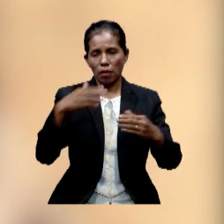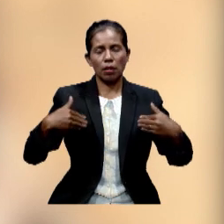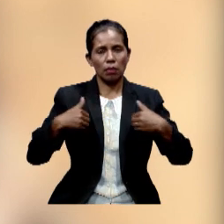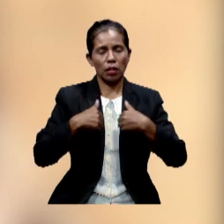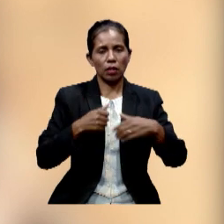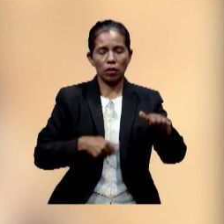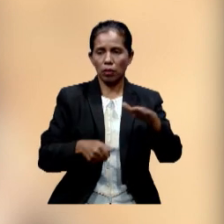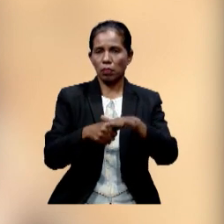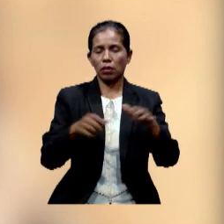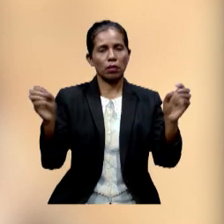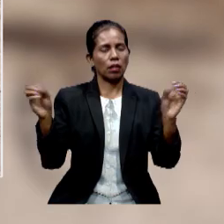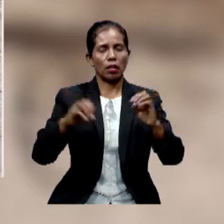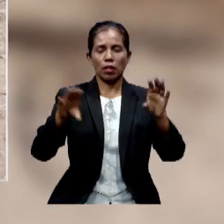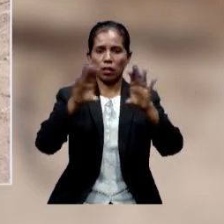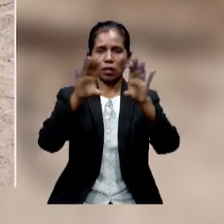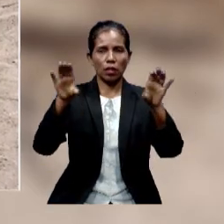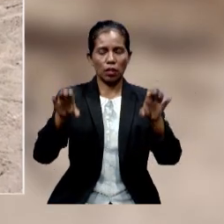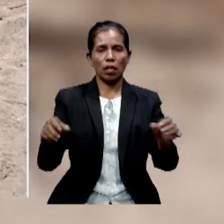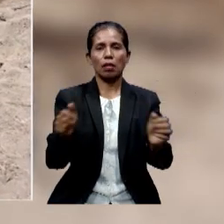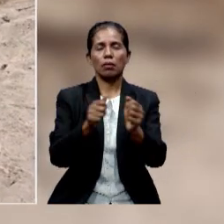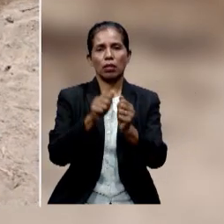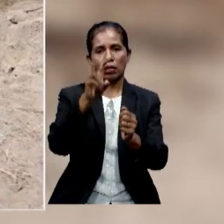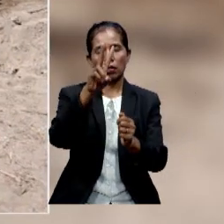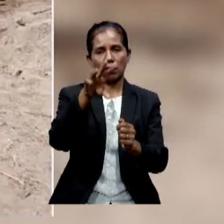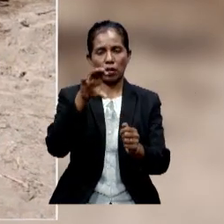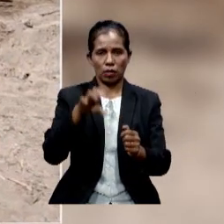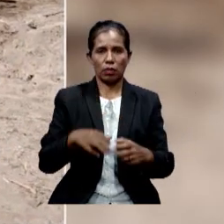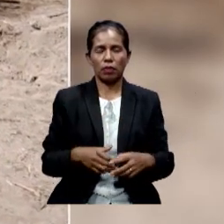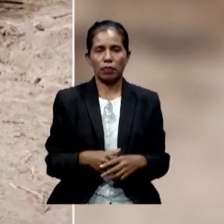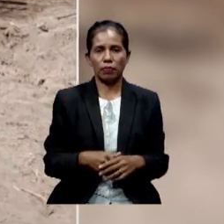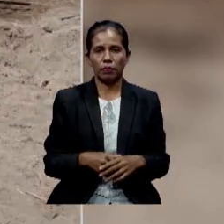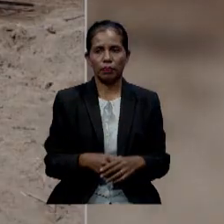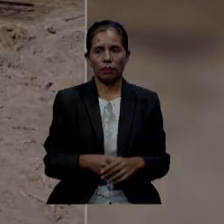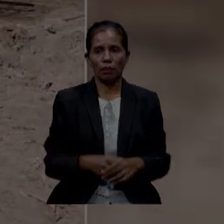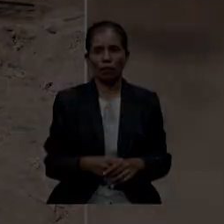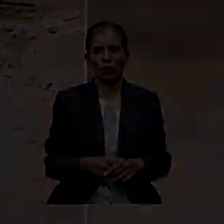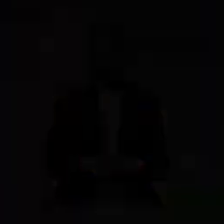ilegal, não laia documento a mutu atos rualiu. Laura Xavier, Lamberto da Silva, GMN.